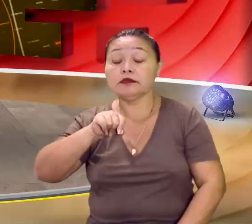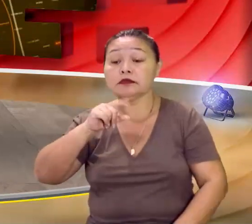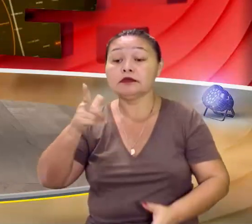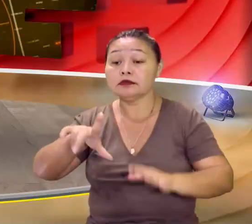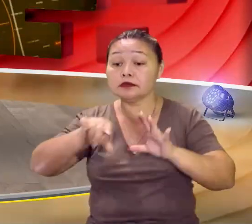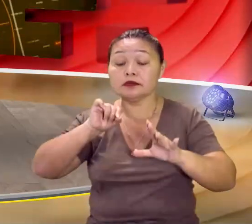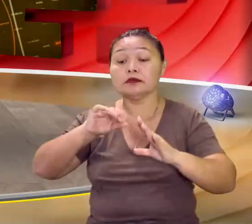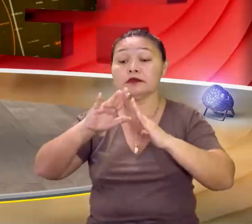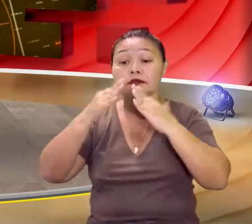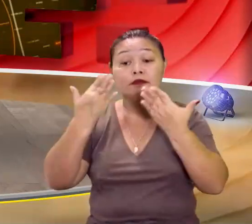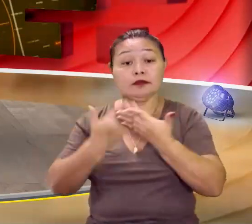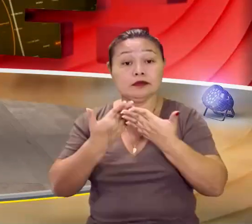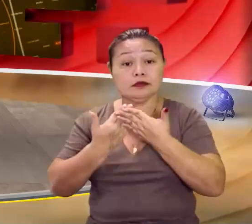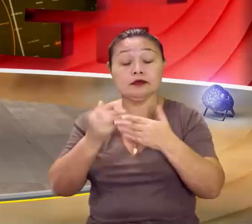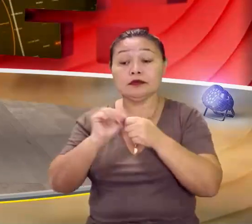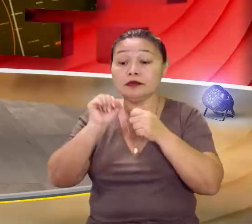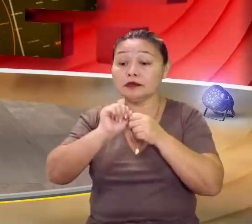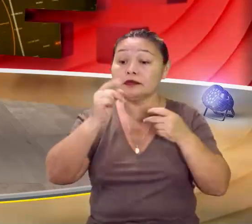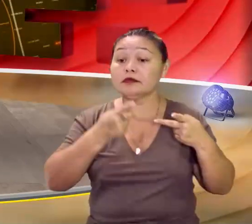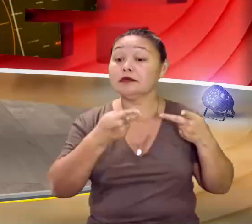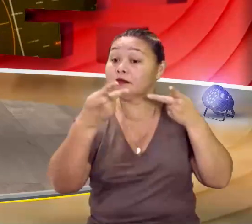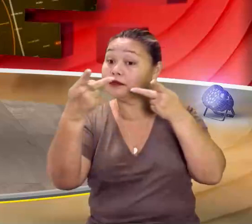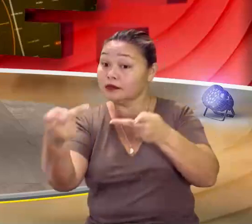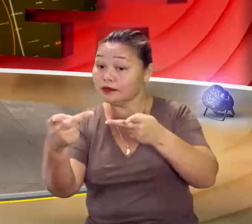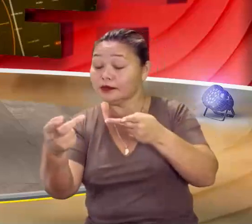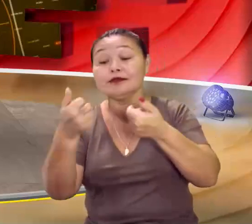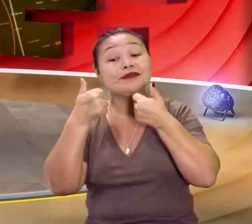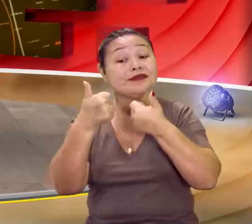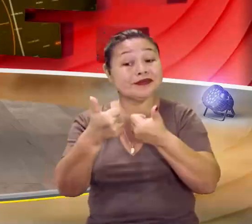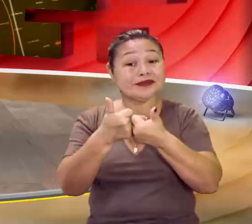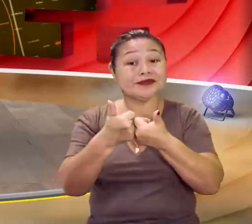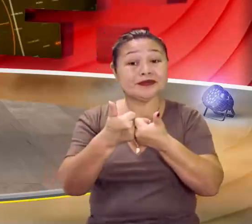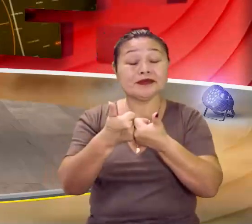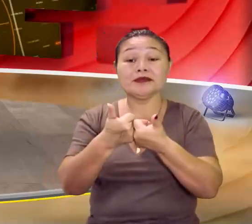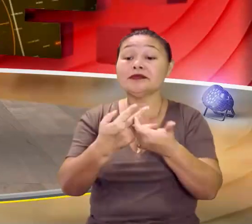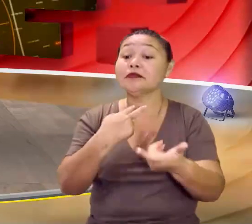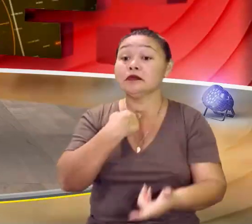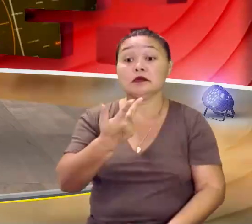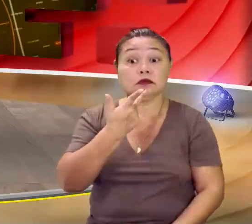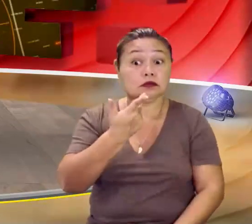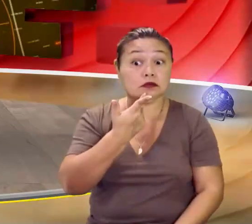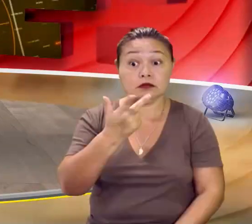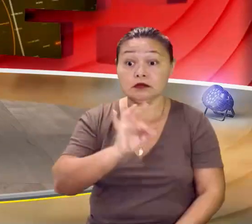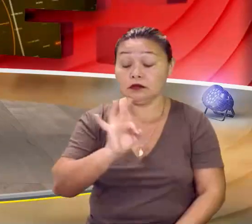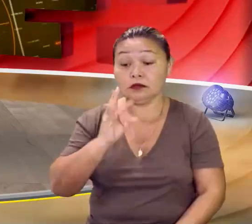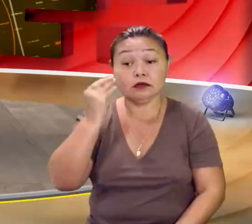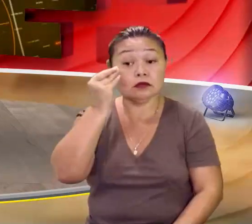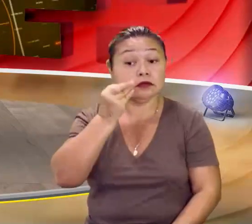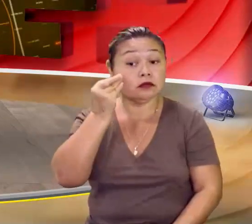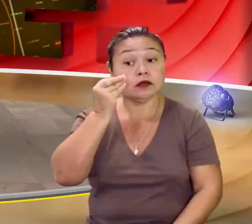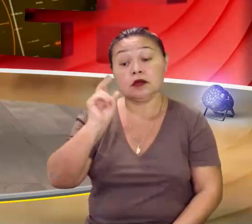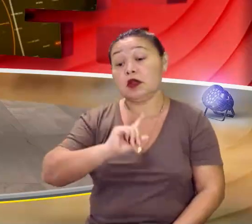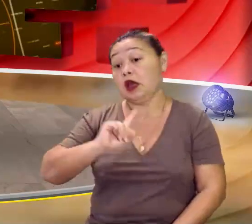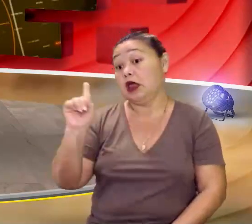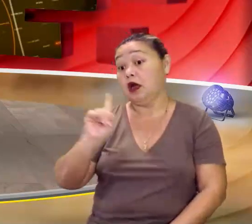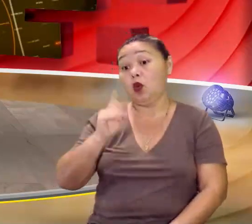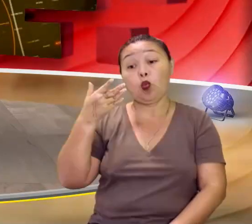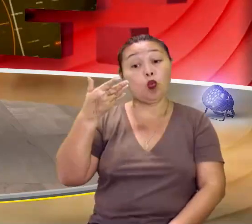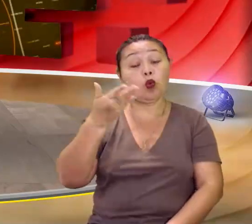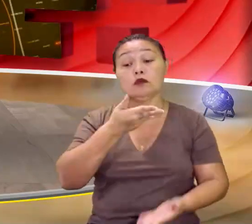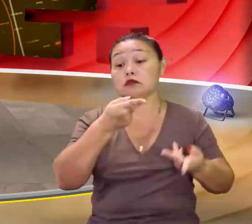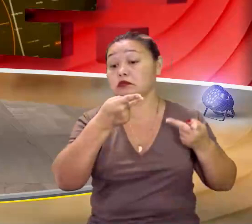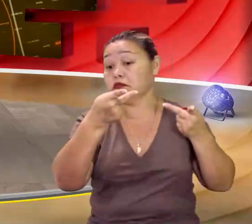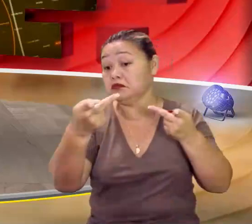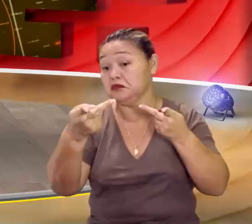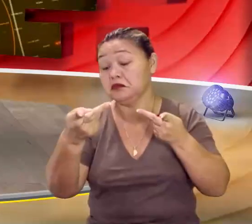sortear uma escola para a gente fazer a visita, né, professor Maurício? Isso mesmo. Eu não posso falar, né, da experiência, porque eu não fui nenhuma ainda. O professor Maurício ainda não